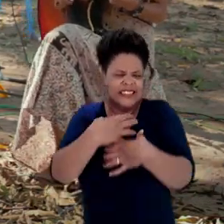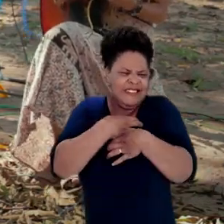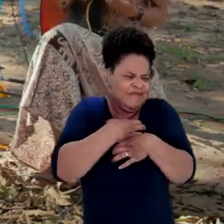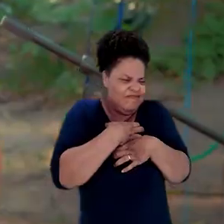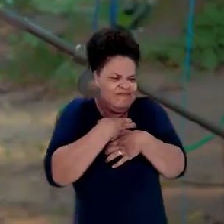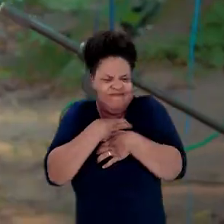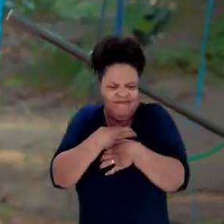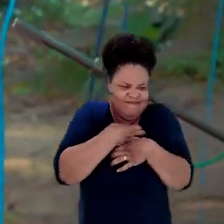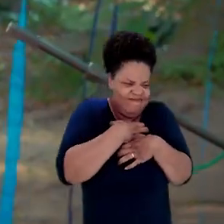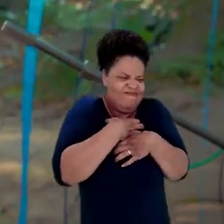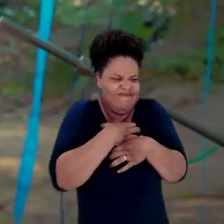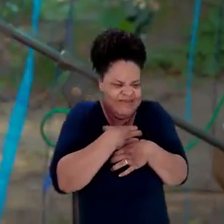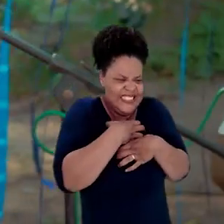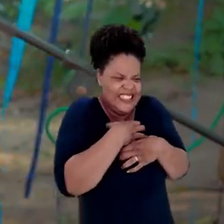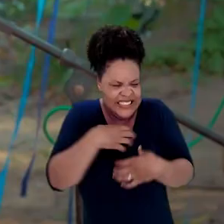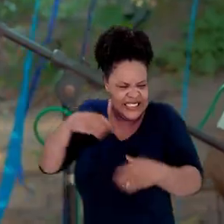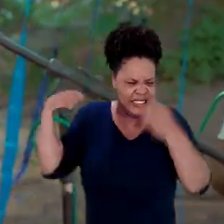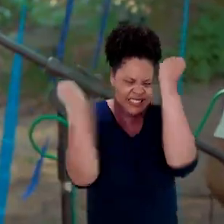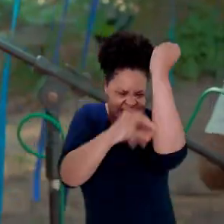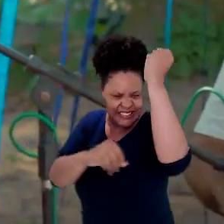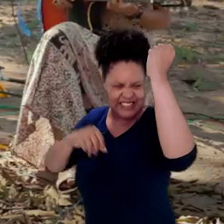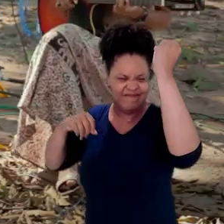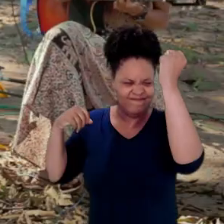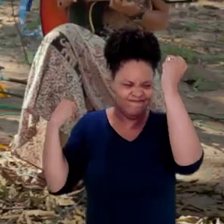chibata presa nas mãos do feitor.